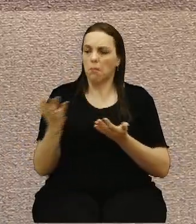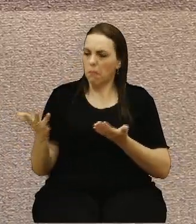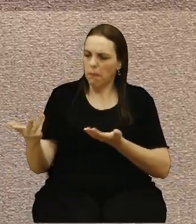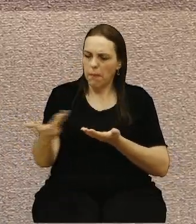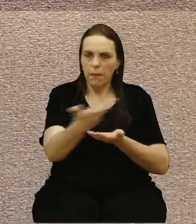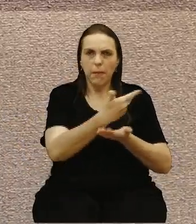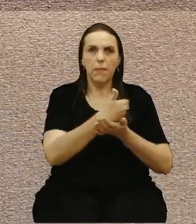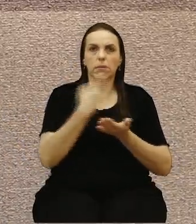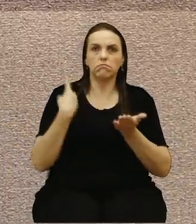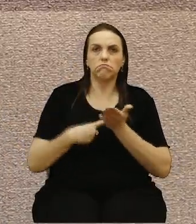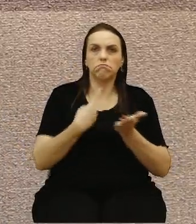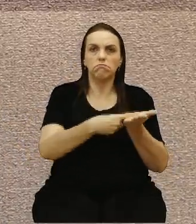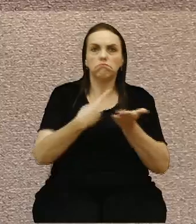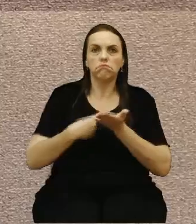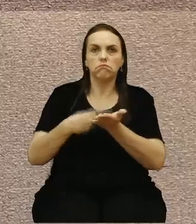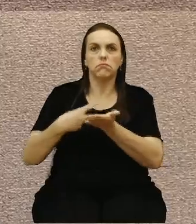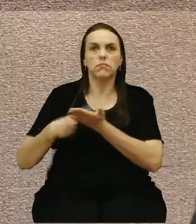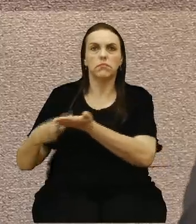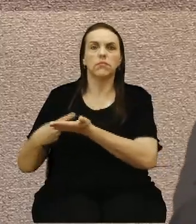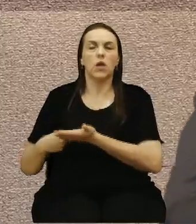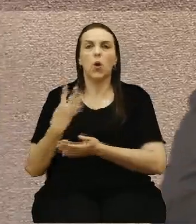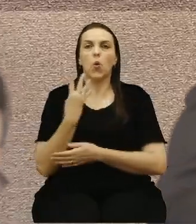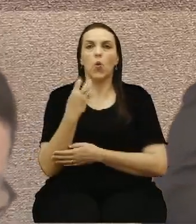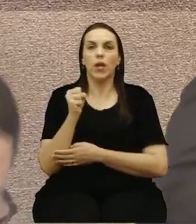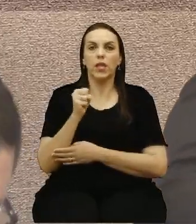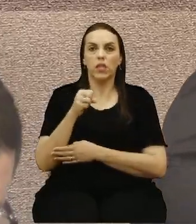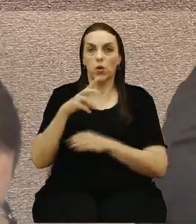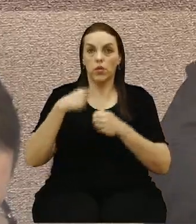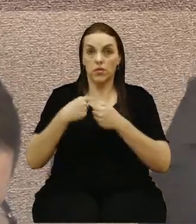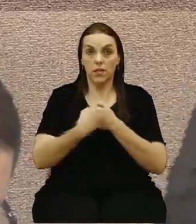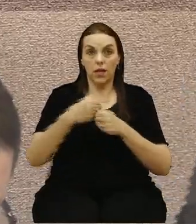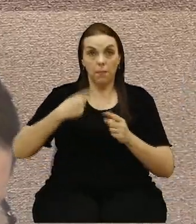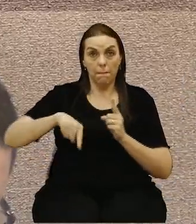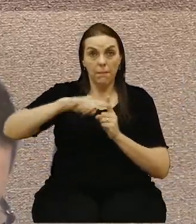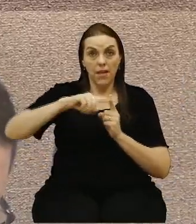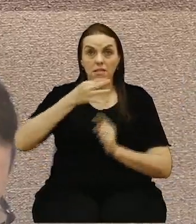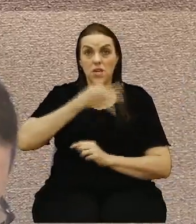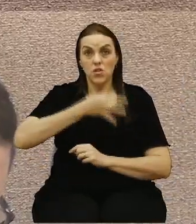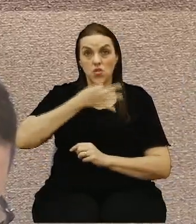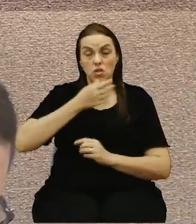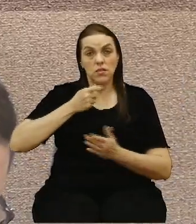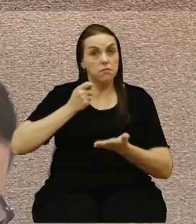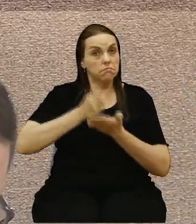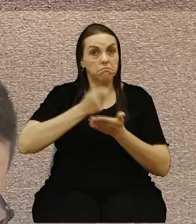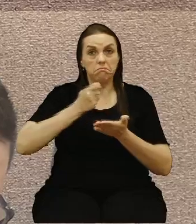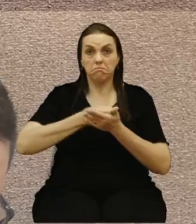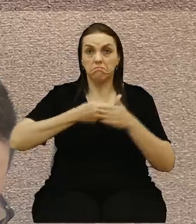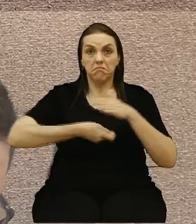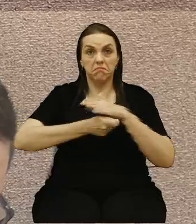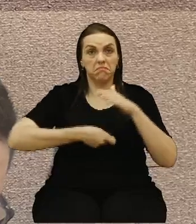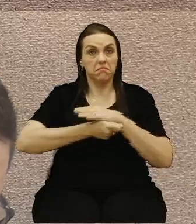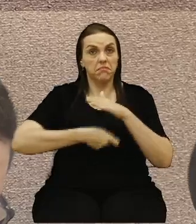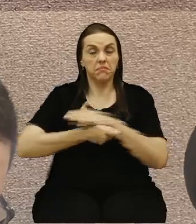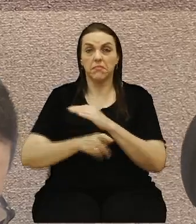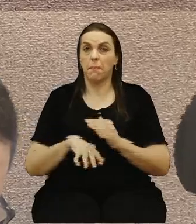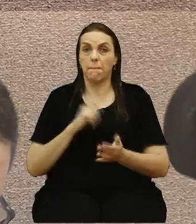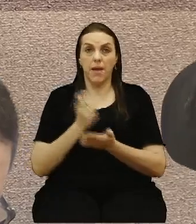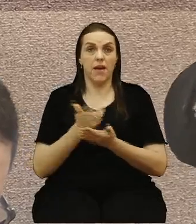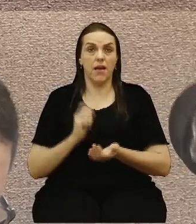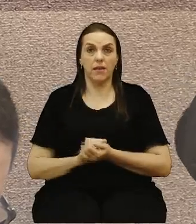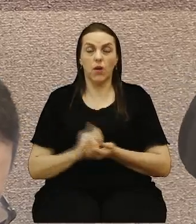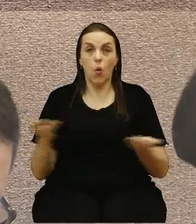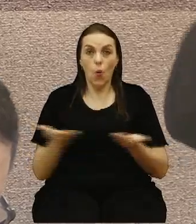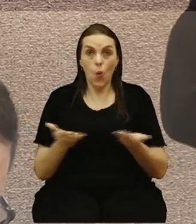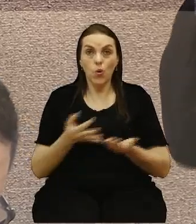esses municípios, esses 48 municípios mais Caxias do Sul, e vamos começar a contribuir. Porque hoje Caxias do Sul